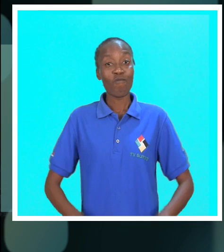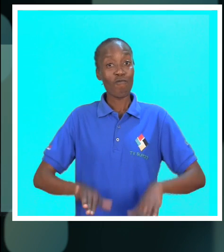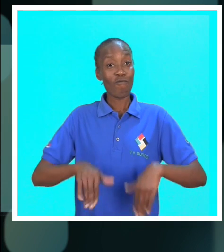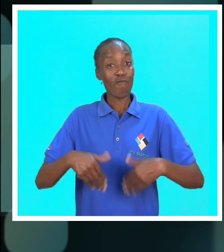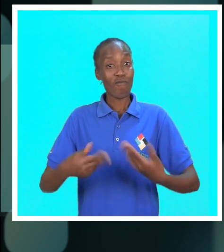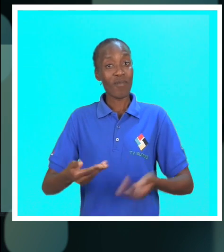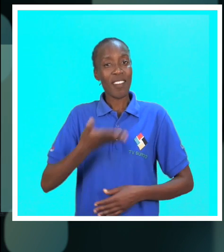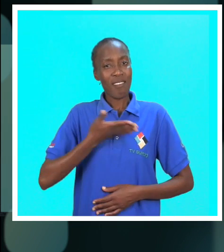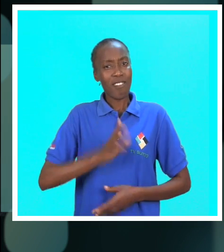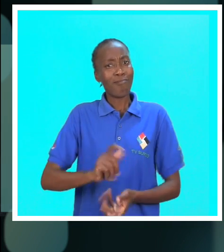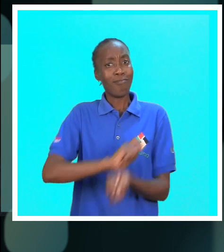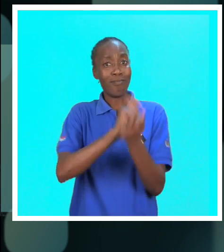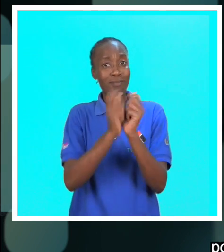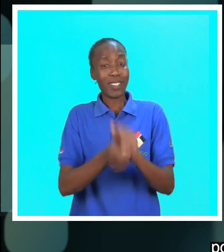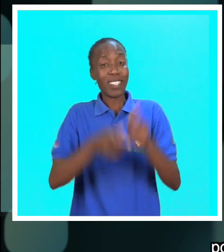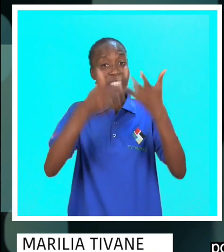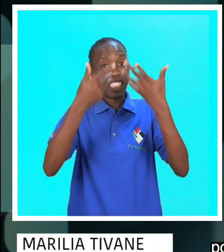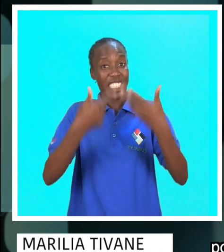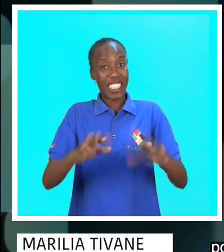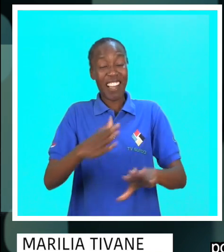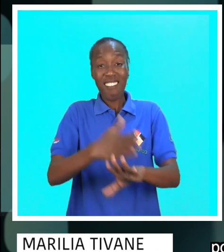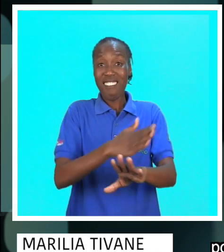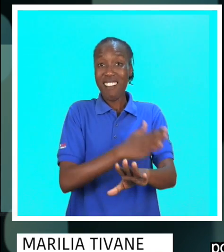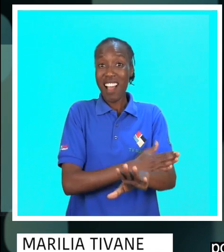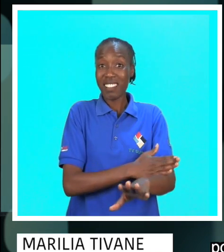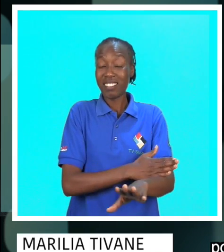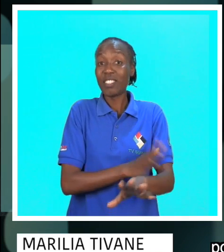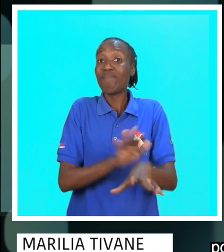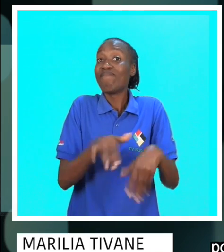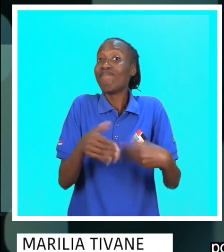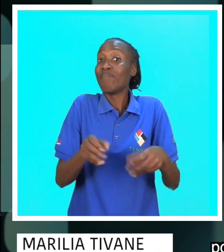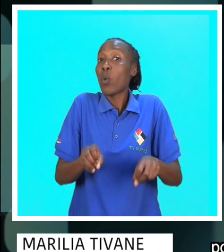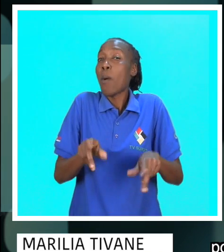Quero que haja uma mudança, porque nós já tivemos